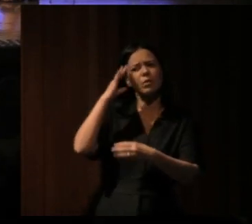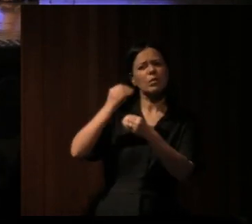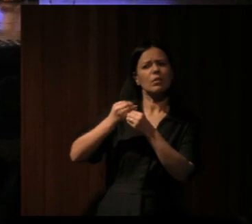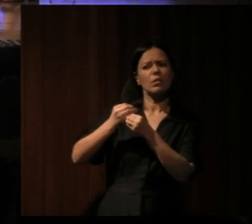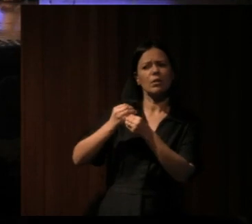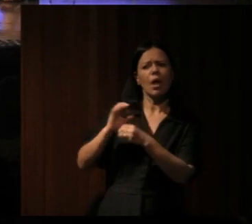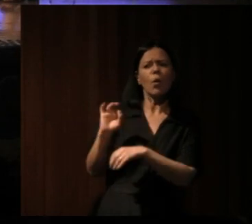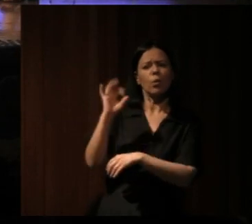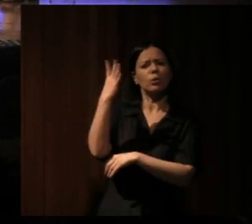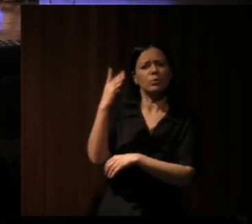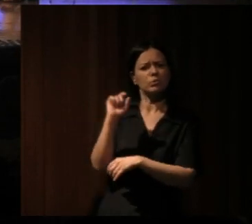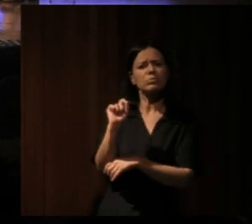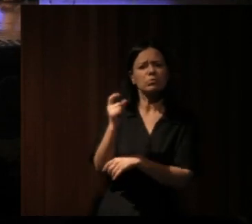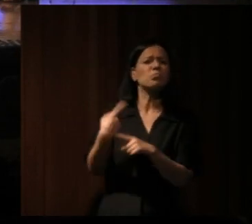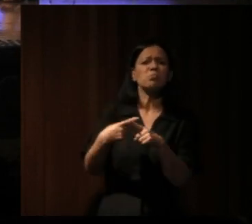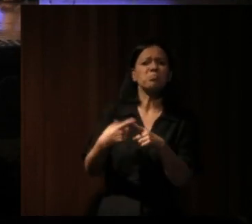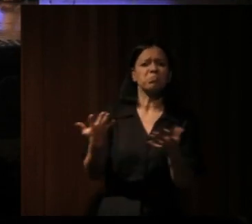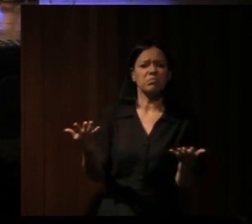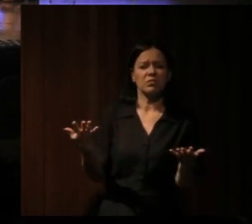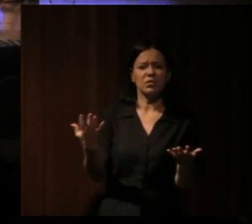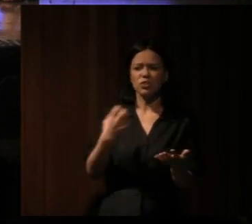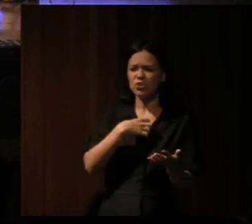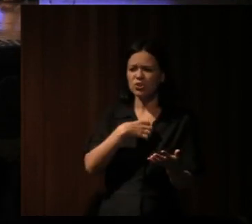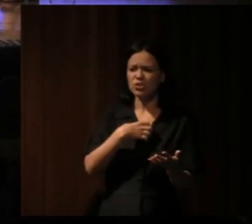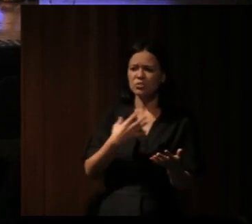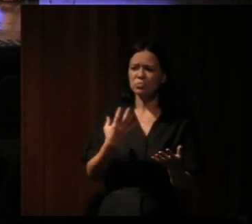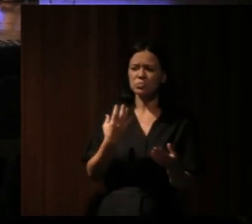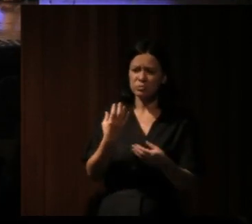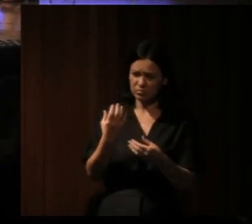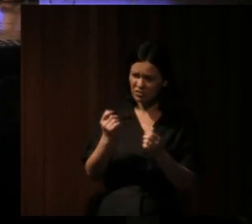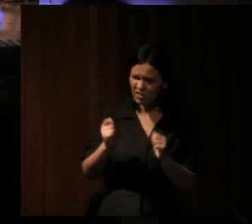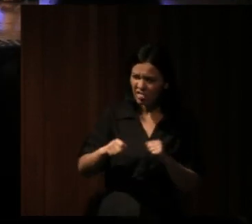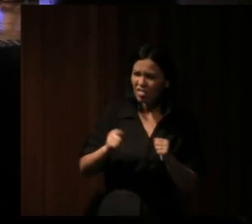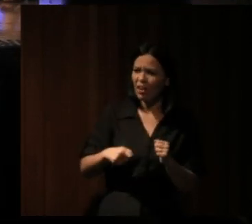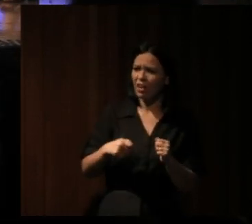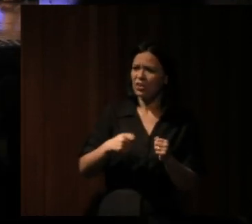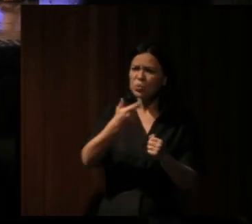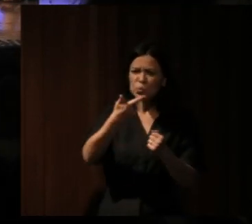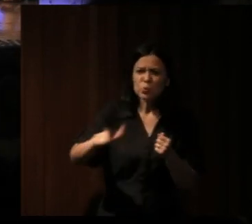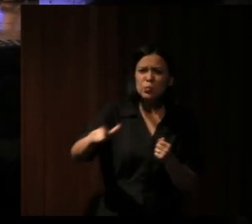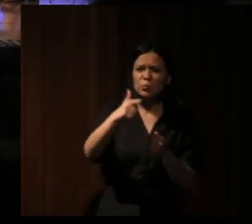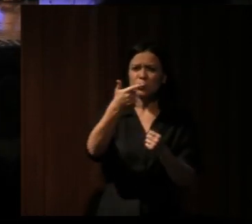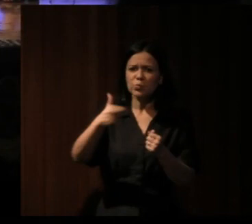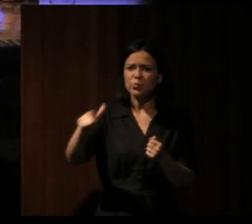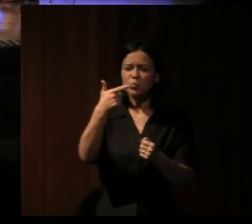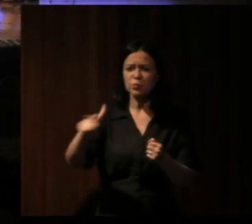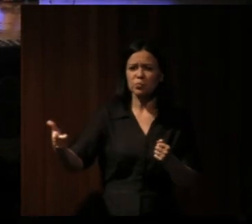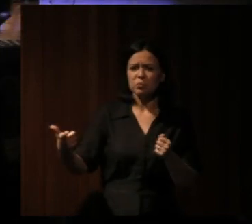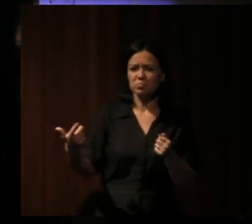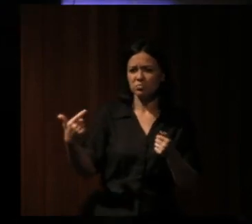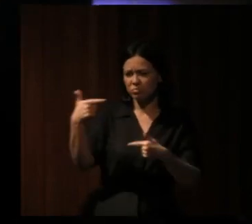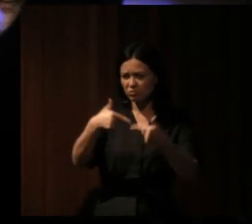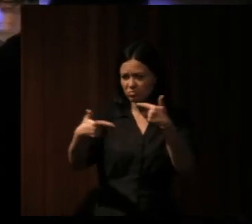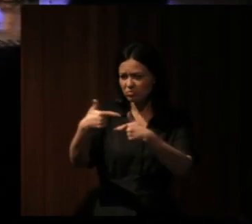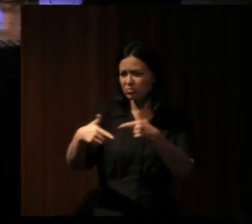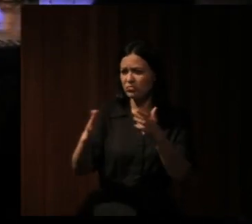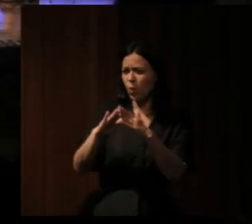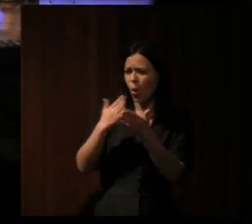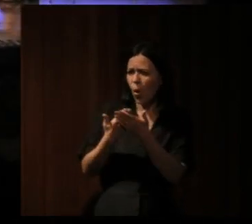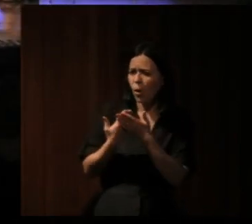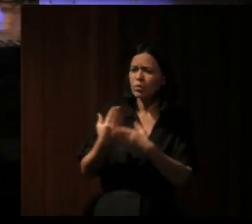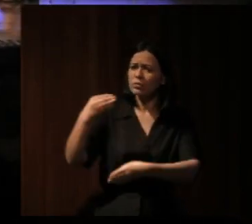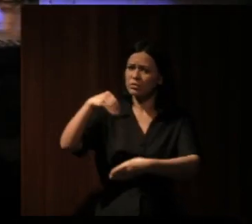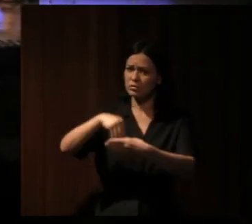que que tá acontecendo por que que tá Por que estão acontecendo tantos casos né então e a